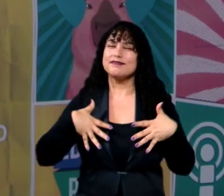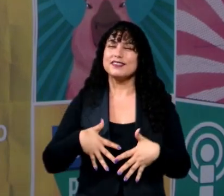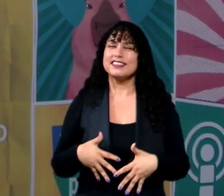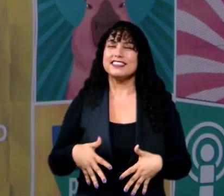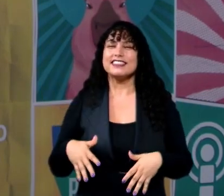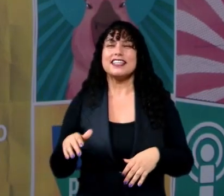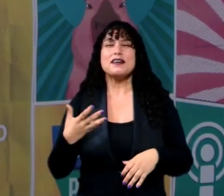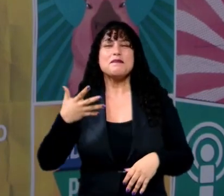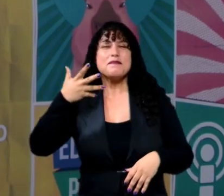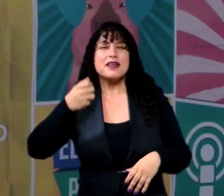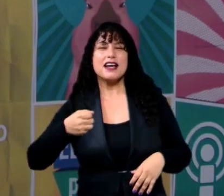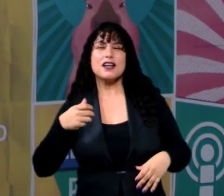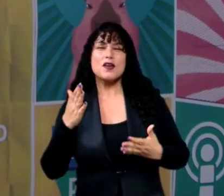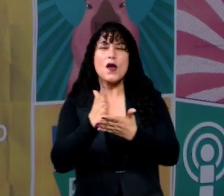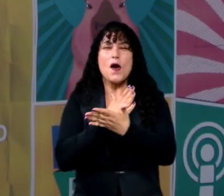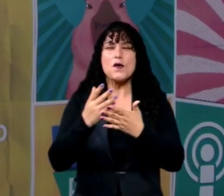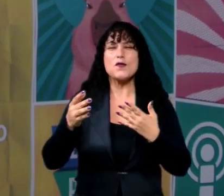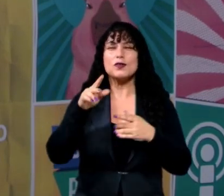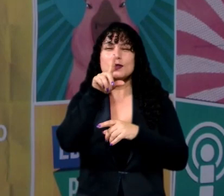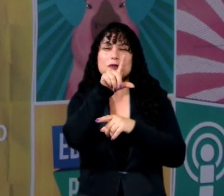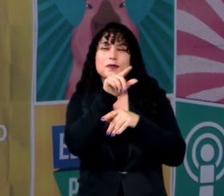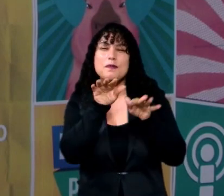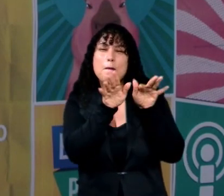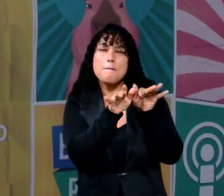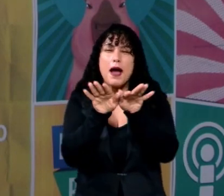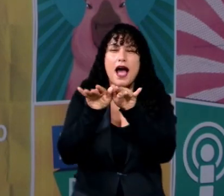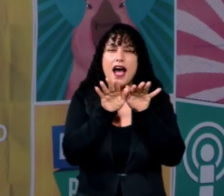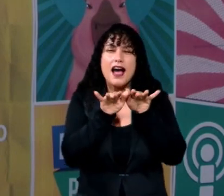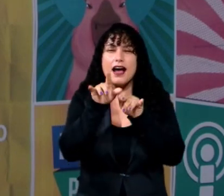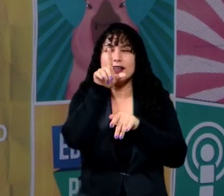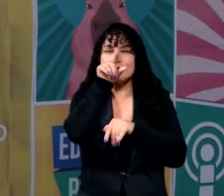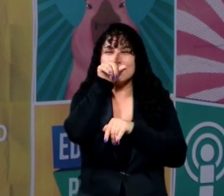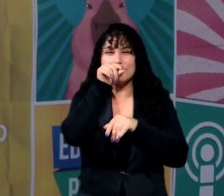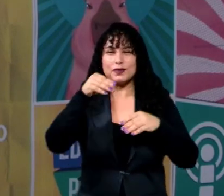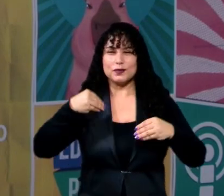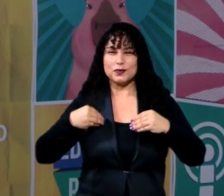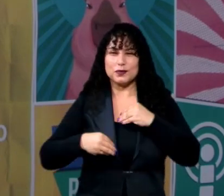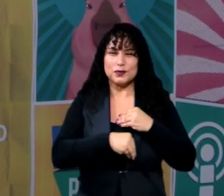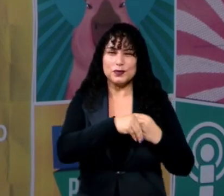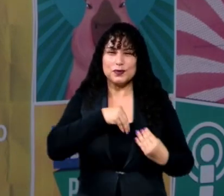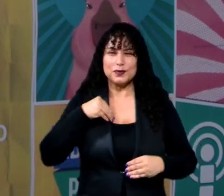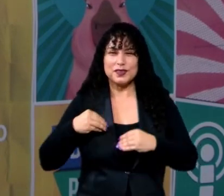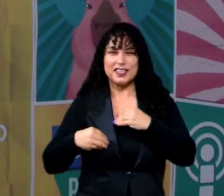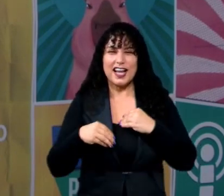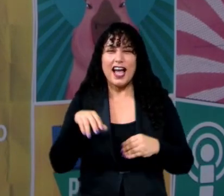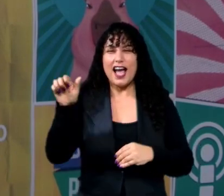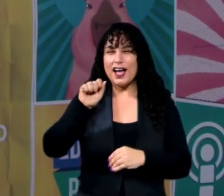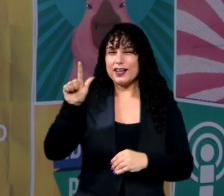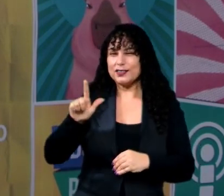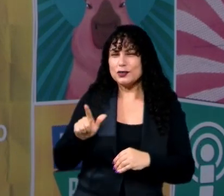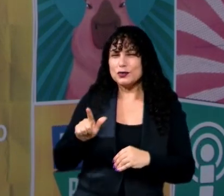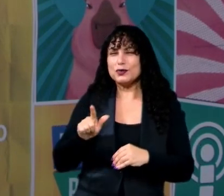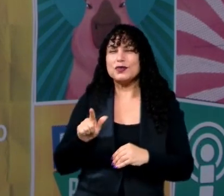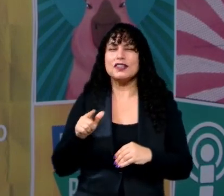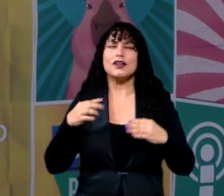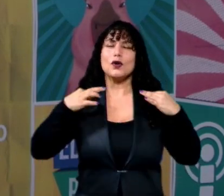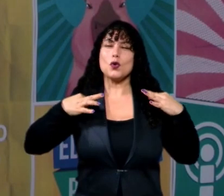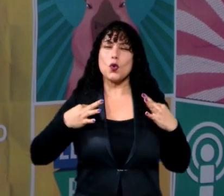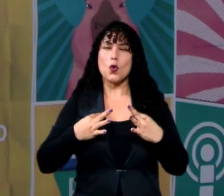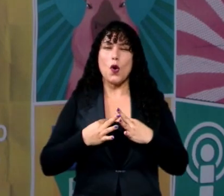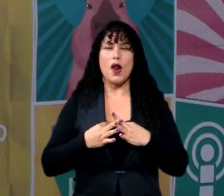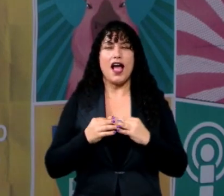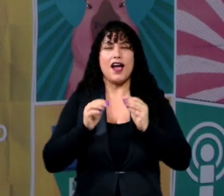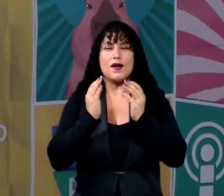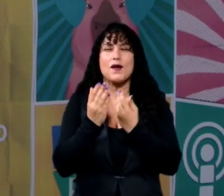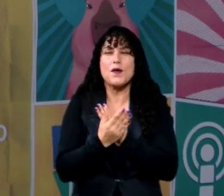branca com alguns pássaros, assim, bem delicadinhos em azul, e um colar com a